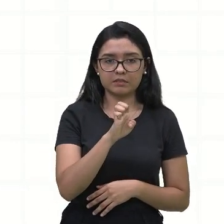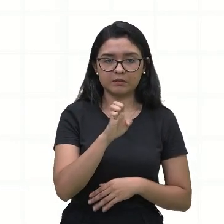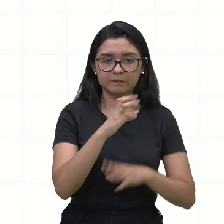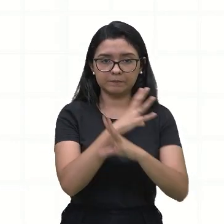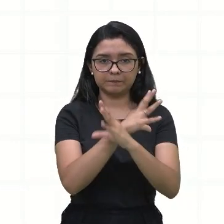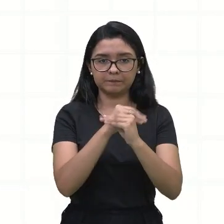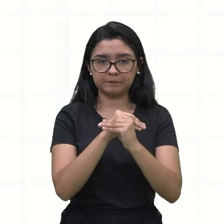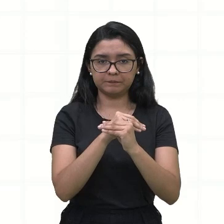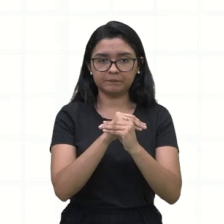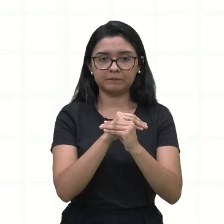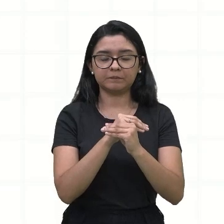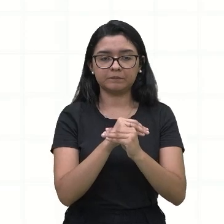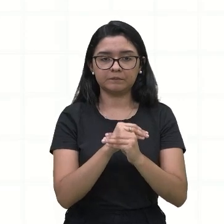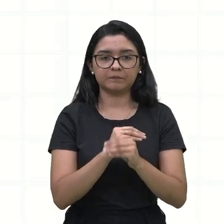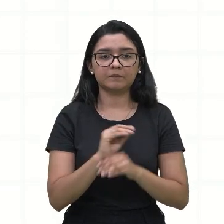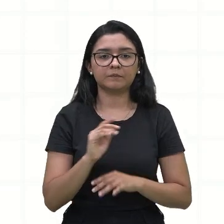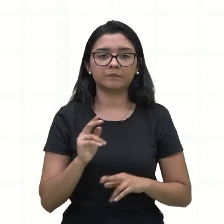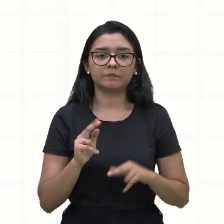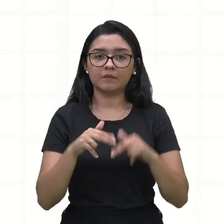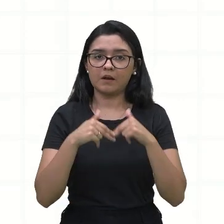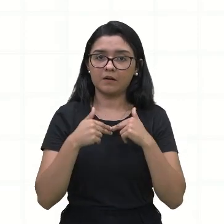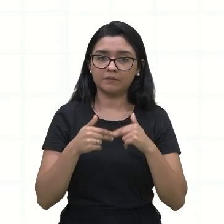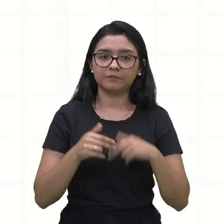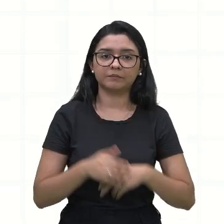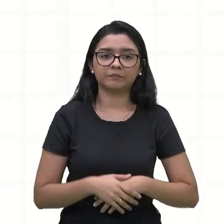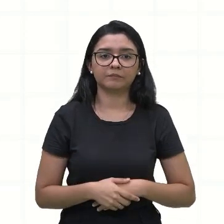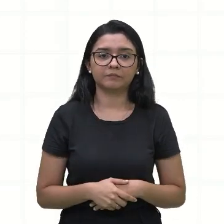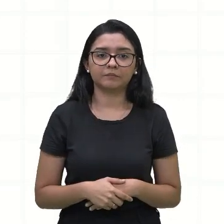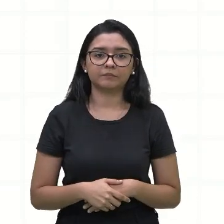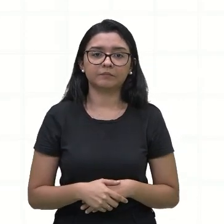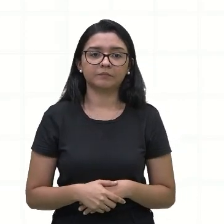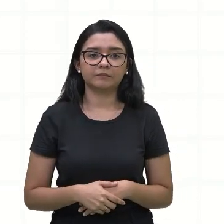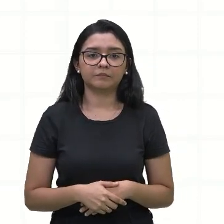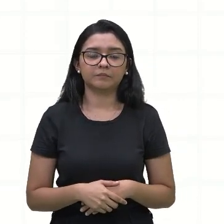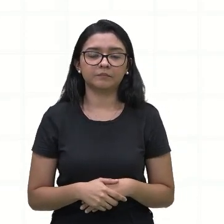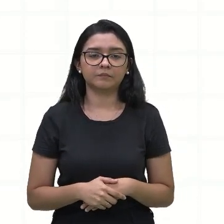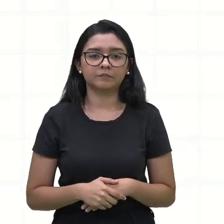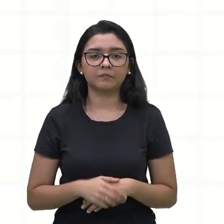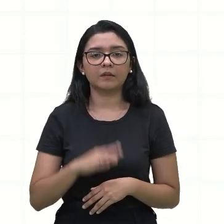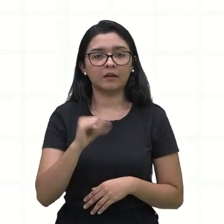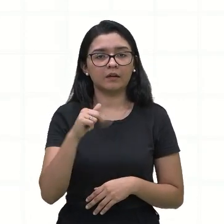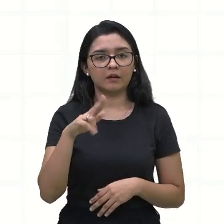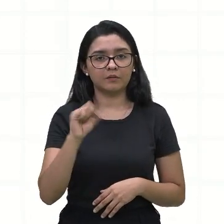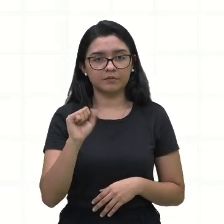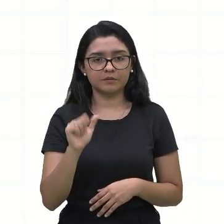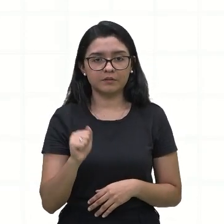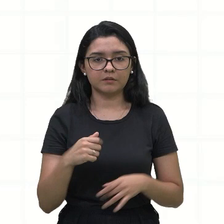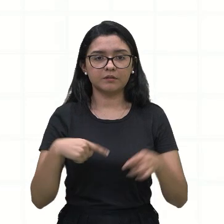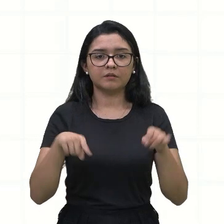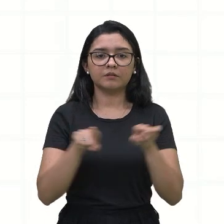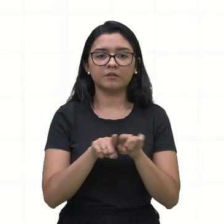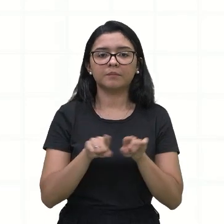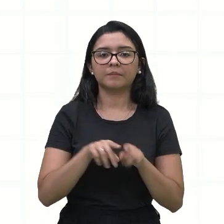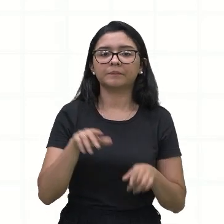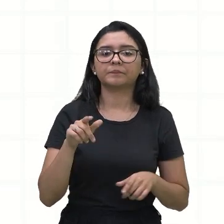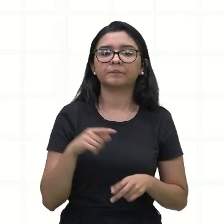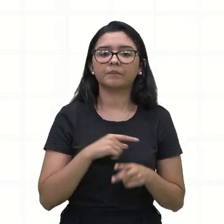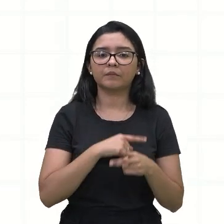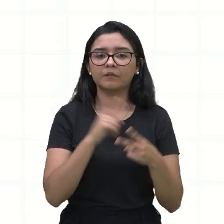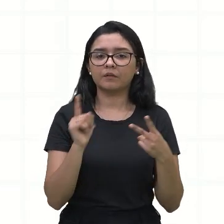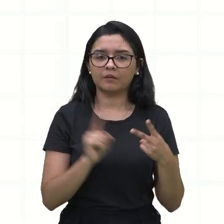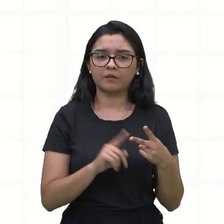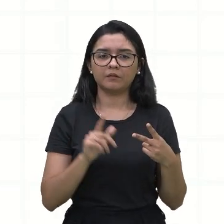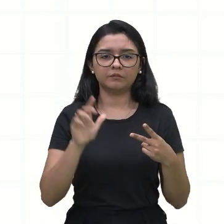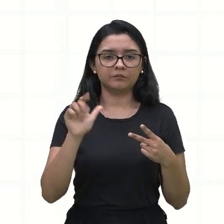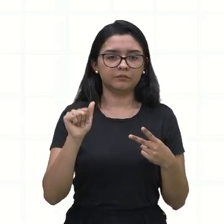indicando causalidade, né? Causalidade, ok? Temos mais, aliás, olha só, notem